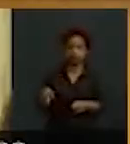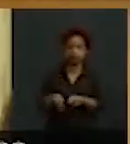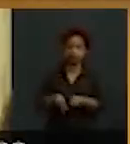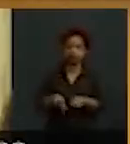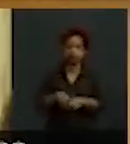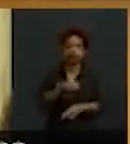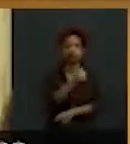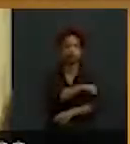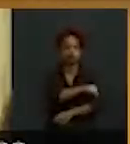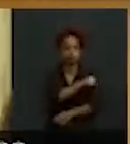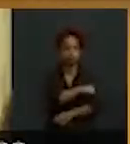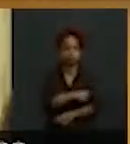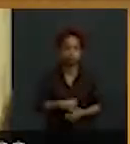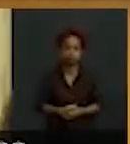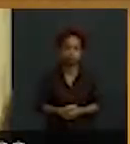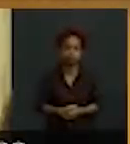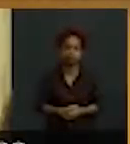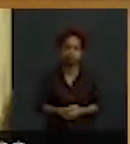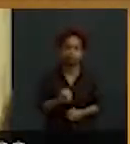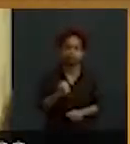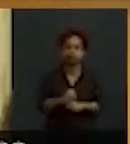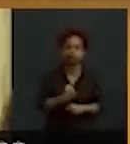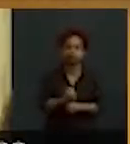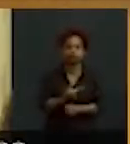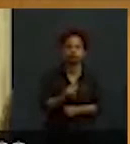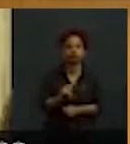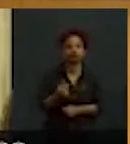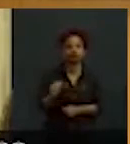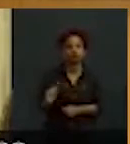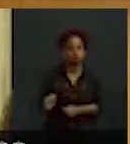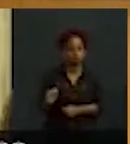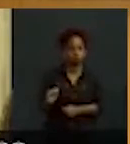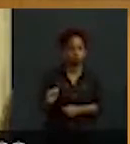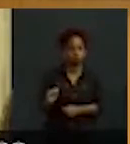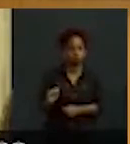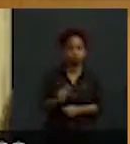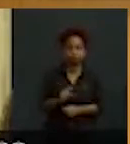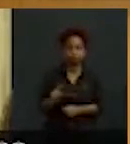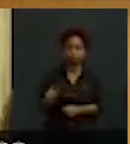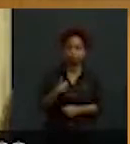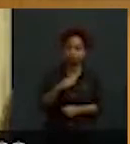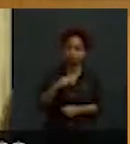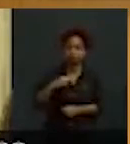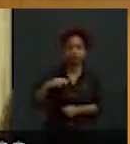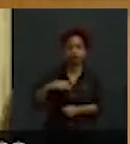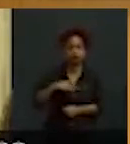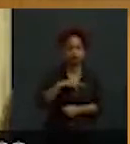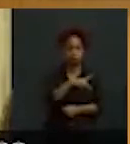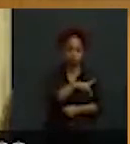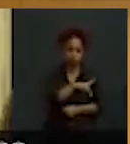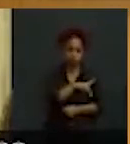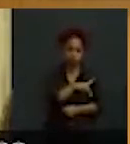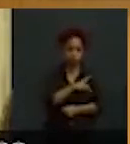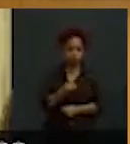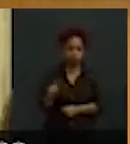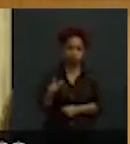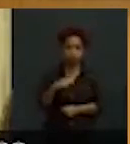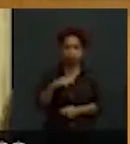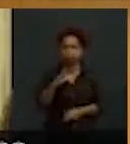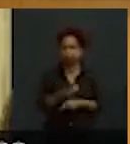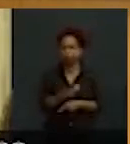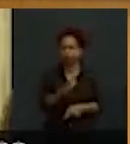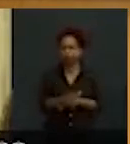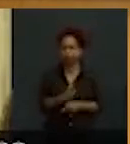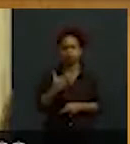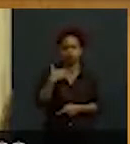Rio de Janeiro. Desde 2008, quando cedida ao Ministério Público, tem contribuído